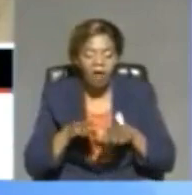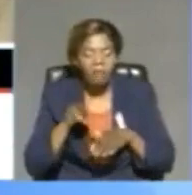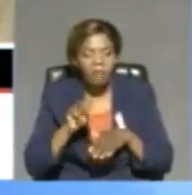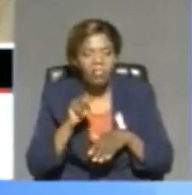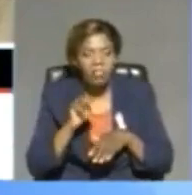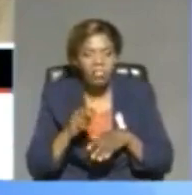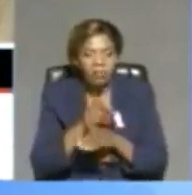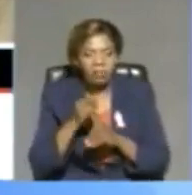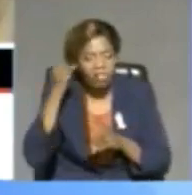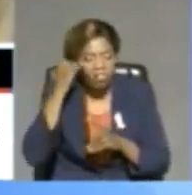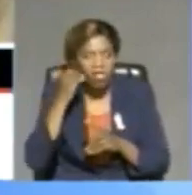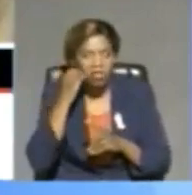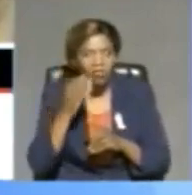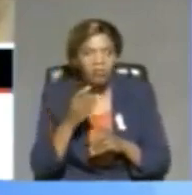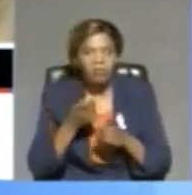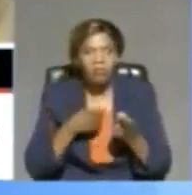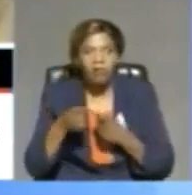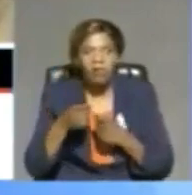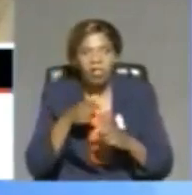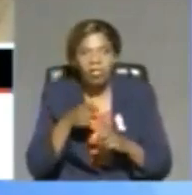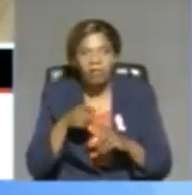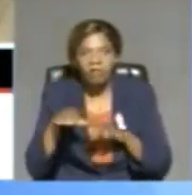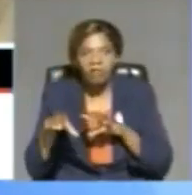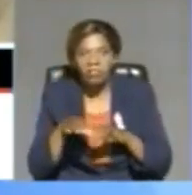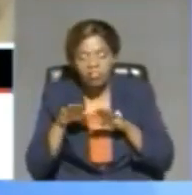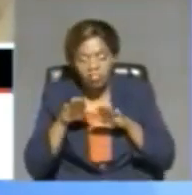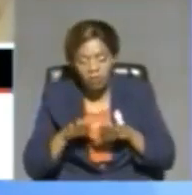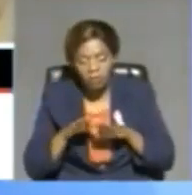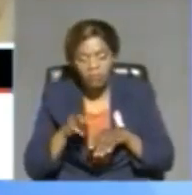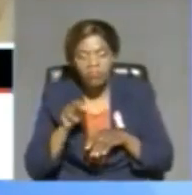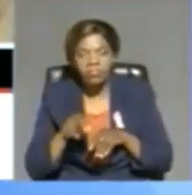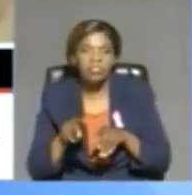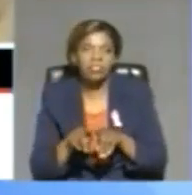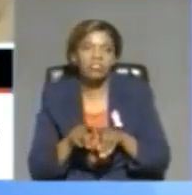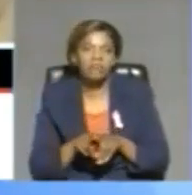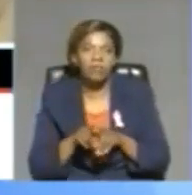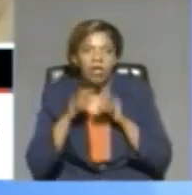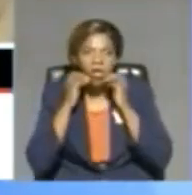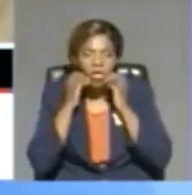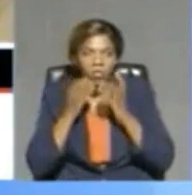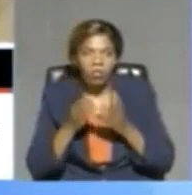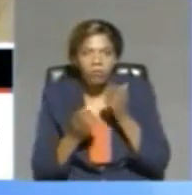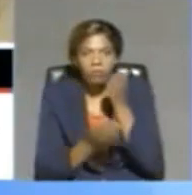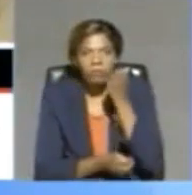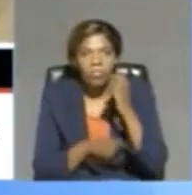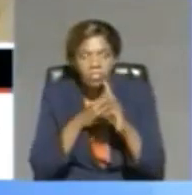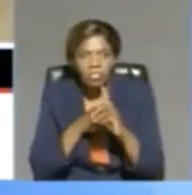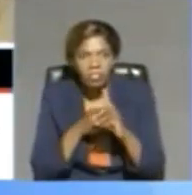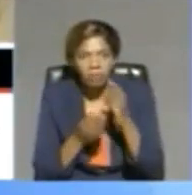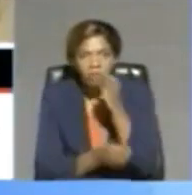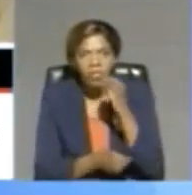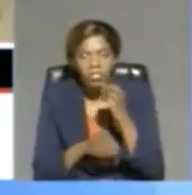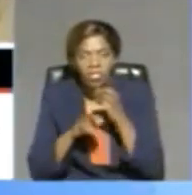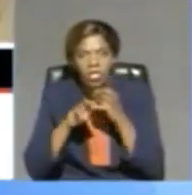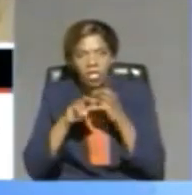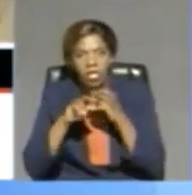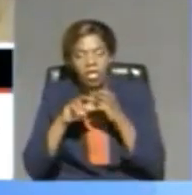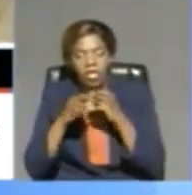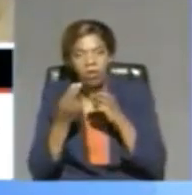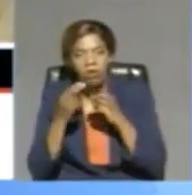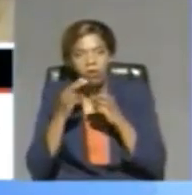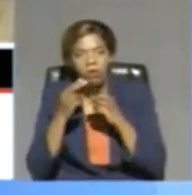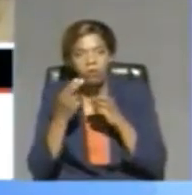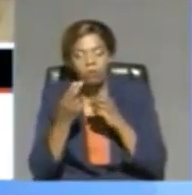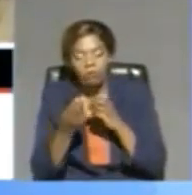sejam feitos no Reino Unido neste momento. E, como um país europeu, apesar de ter saído da União Europeia,